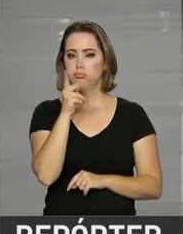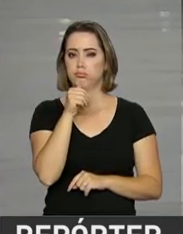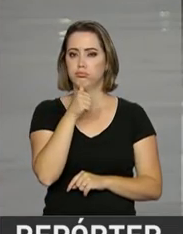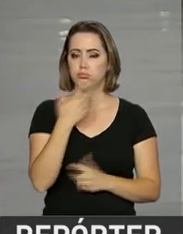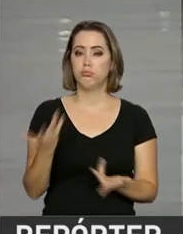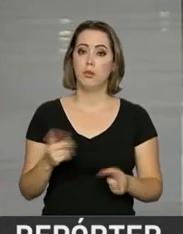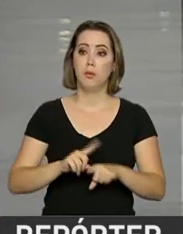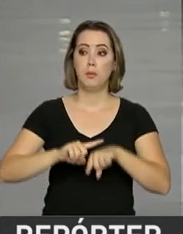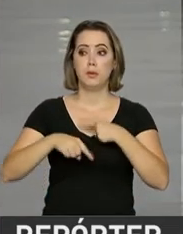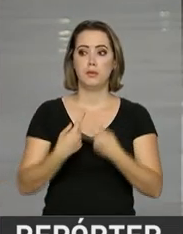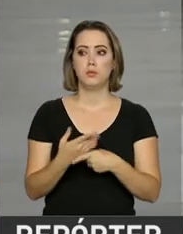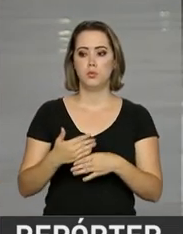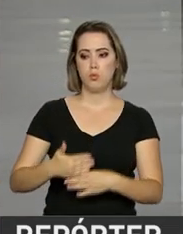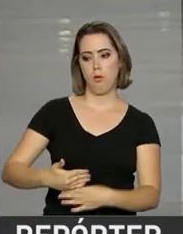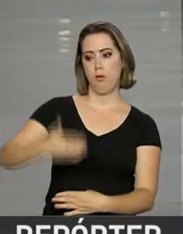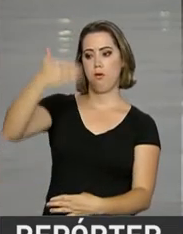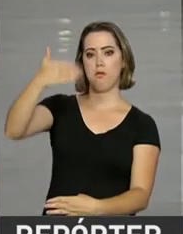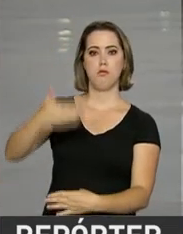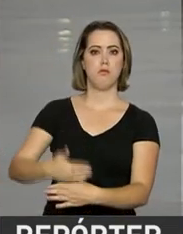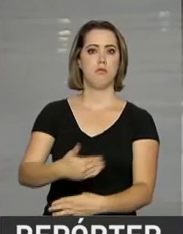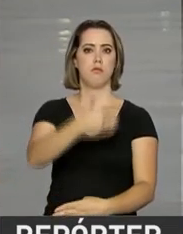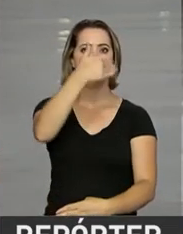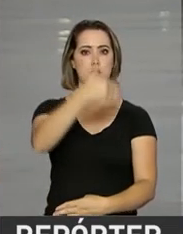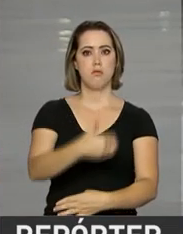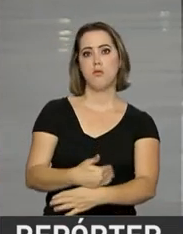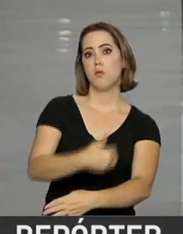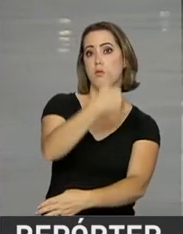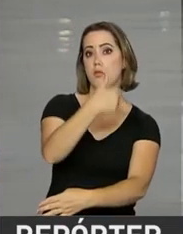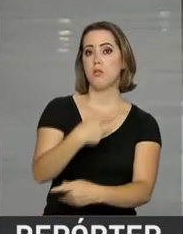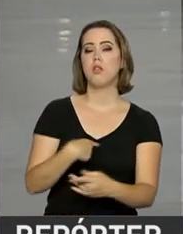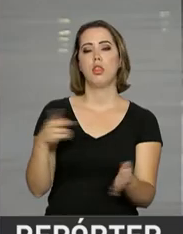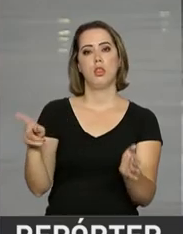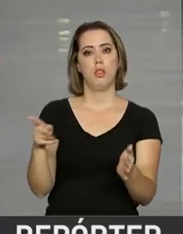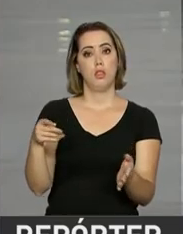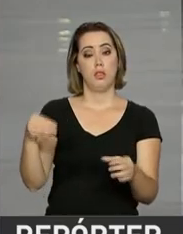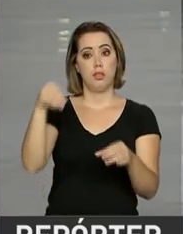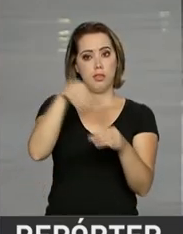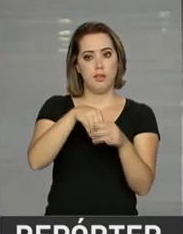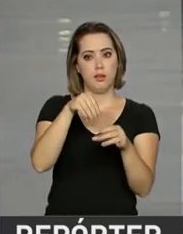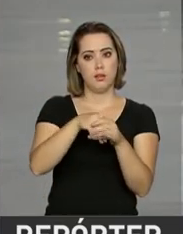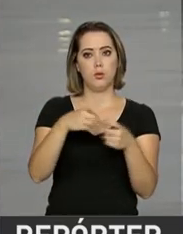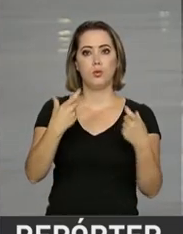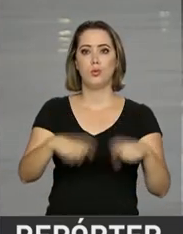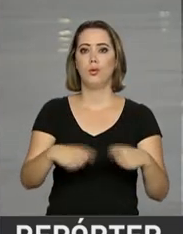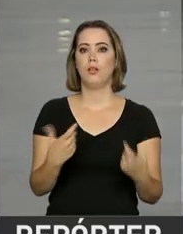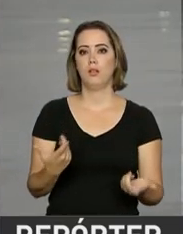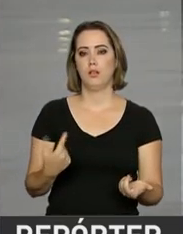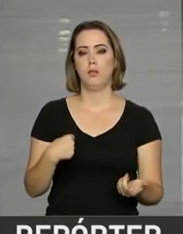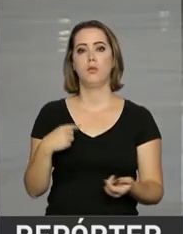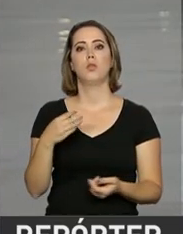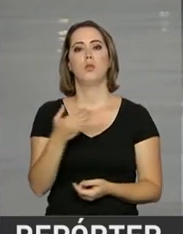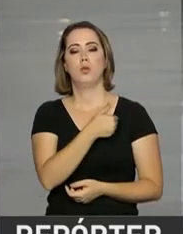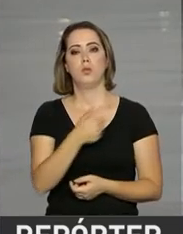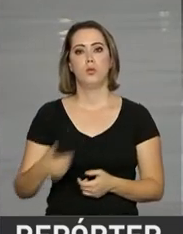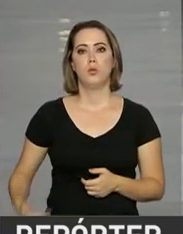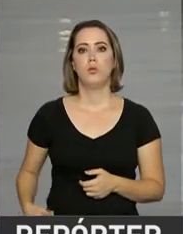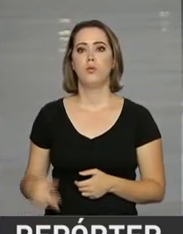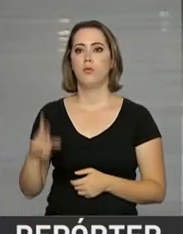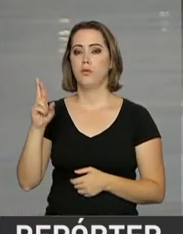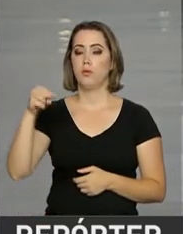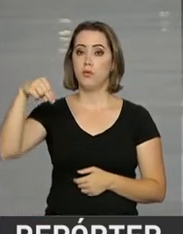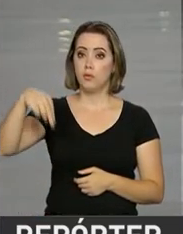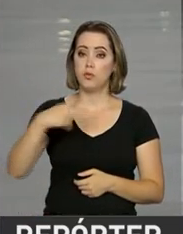depois que foi construído um muro de contenção é dentro da unidade o governo do rio grande do norte já falou